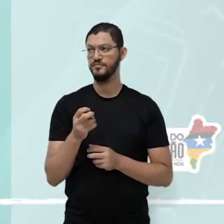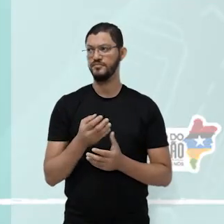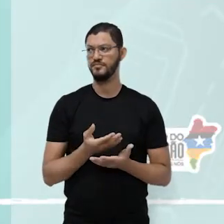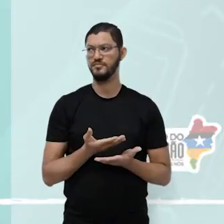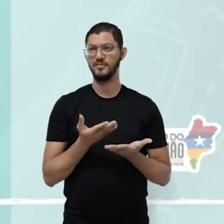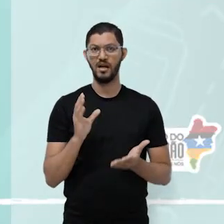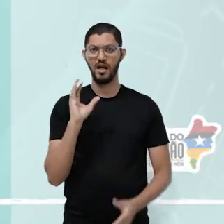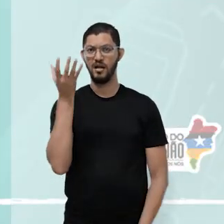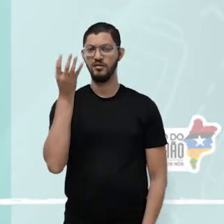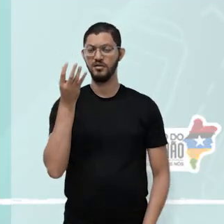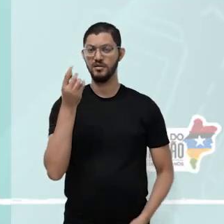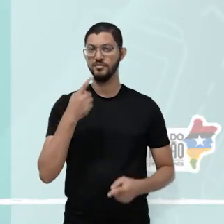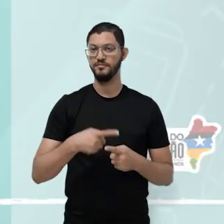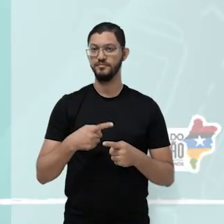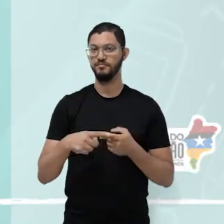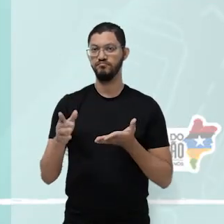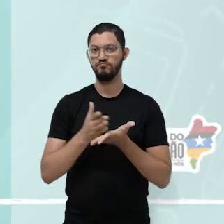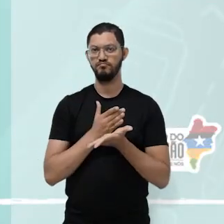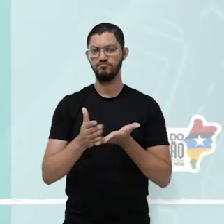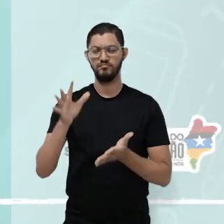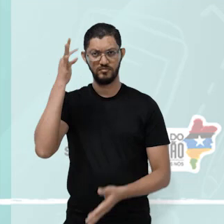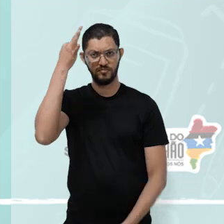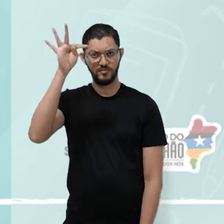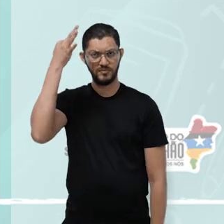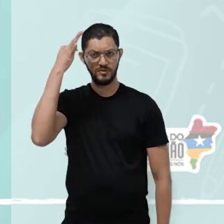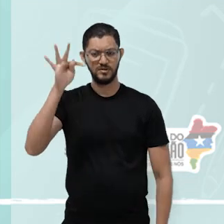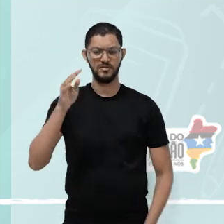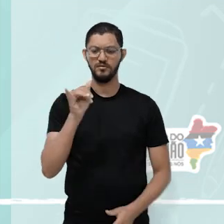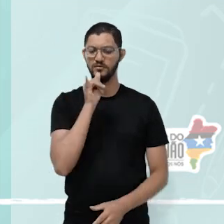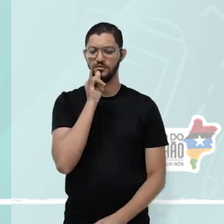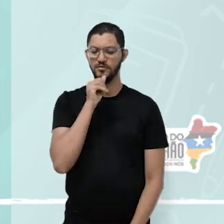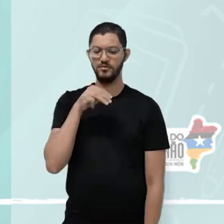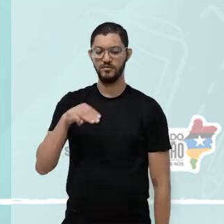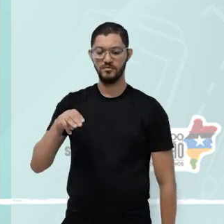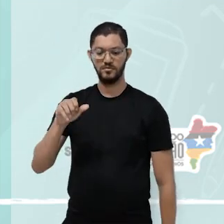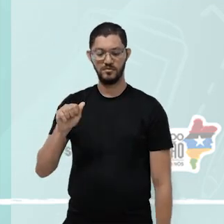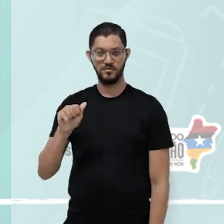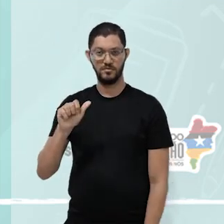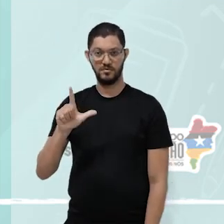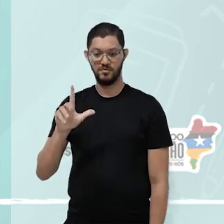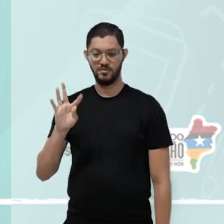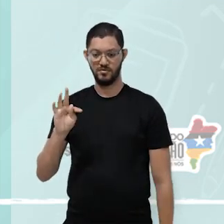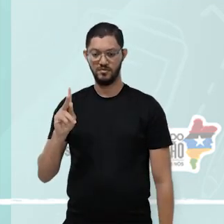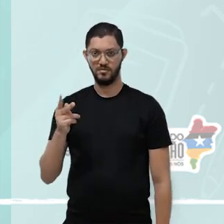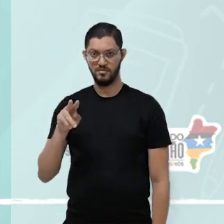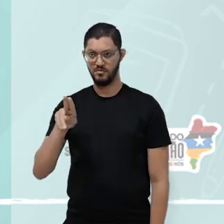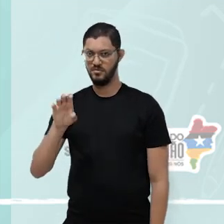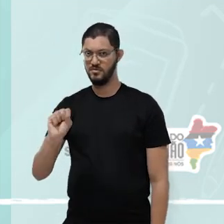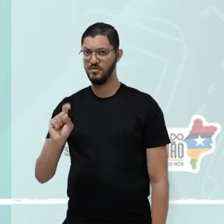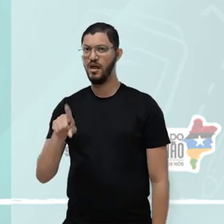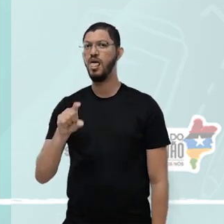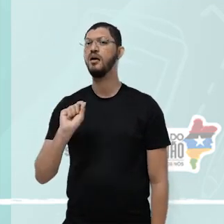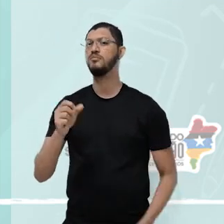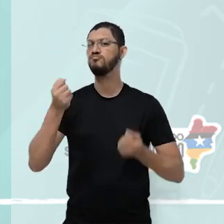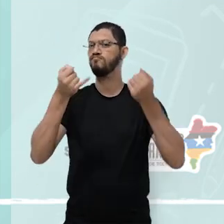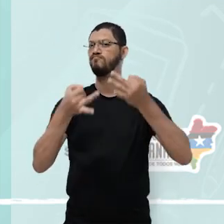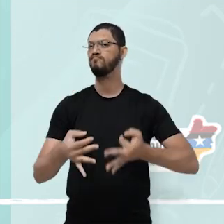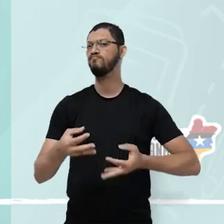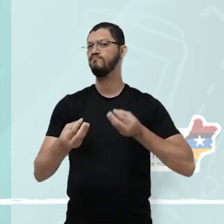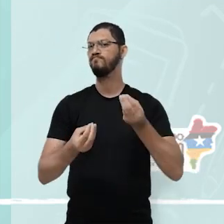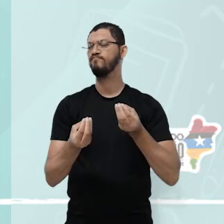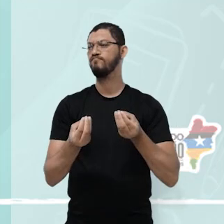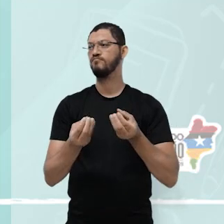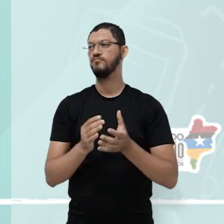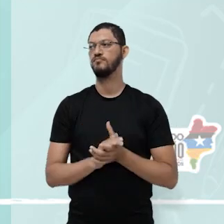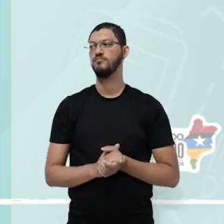isso se dá graças a algumas teorias, por exemplo, a teoria de Malthus, né? A teoria básica de Malthus, ela diz